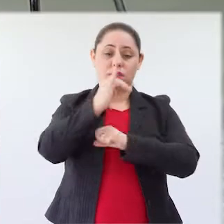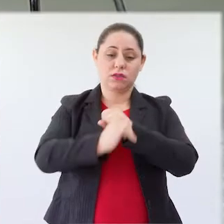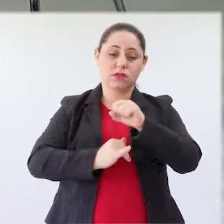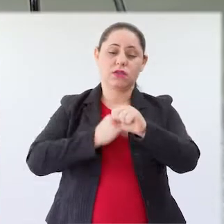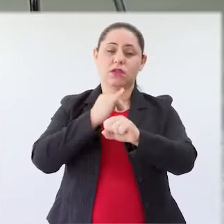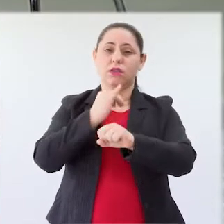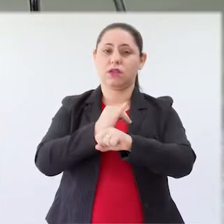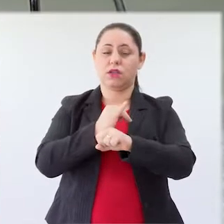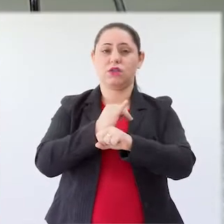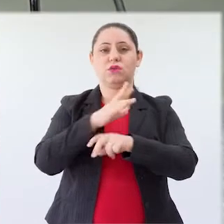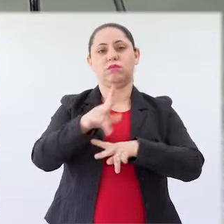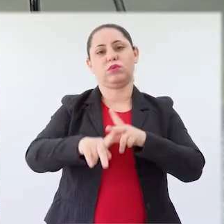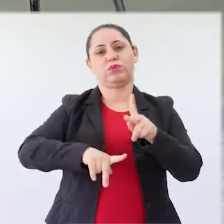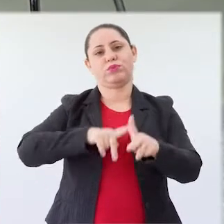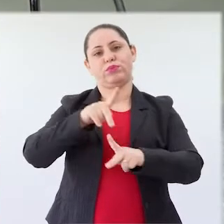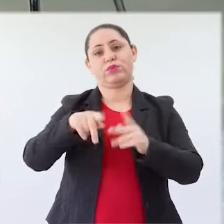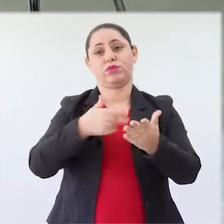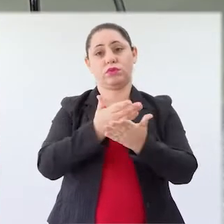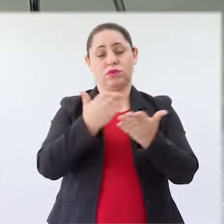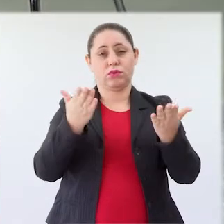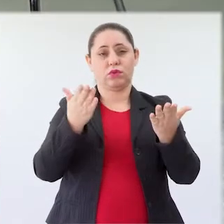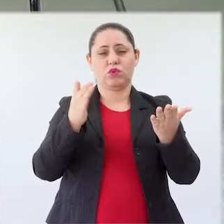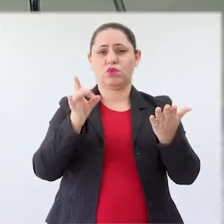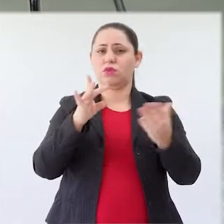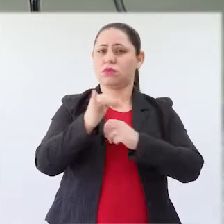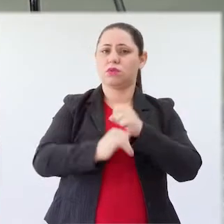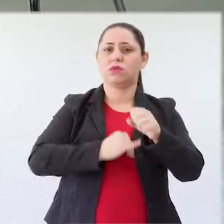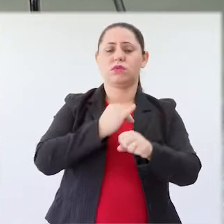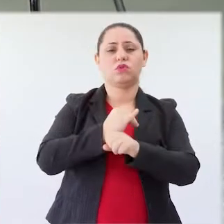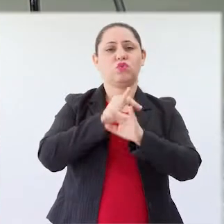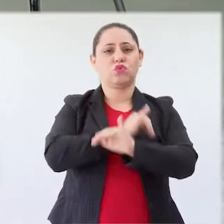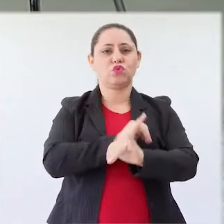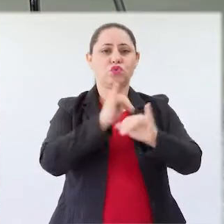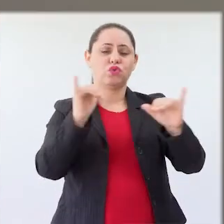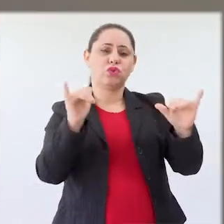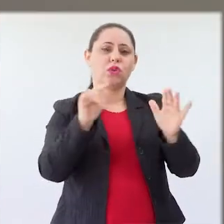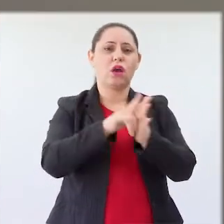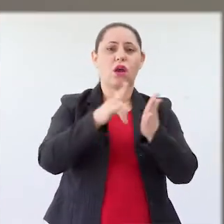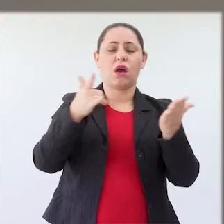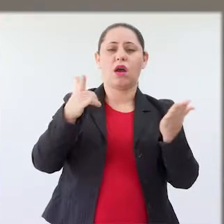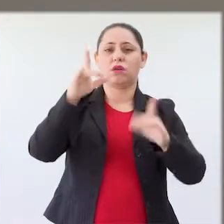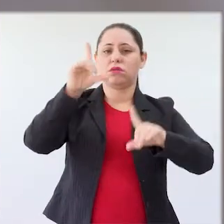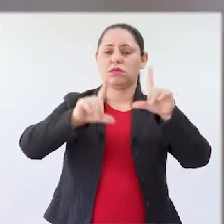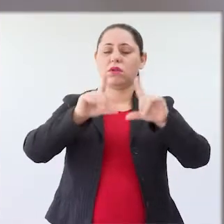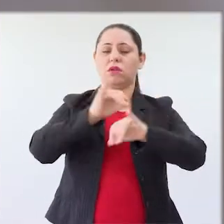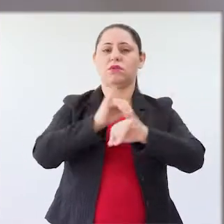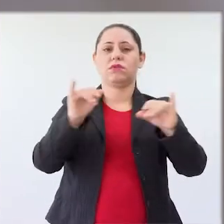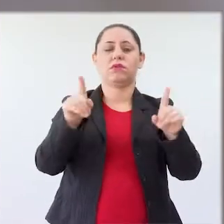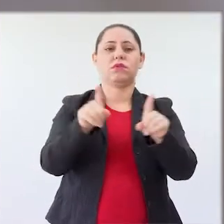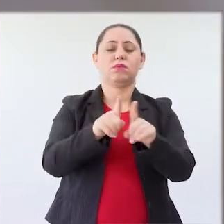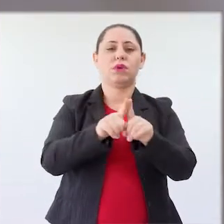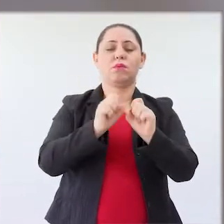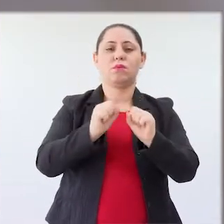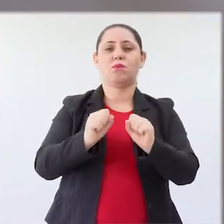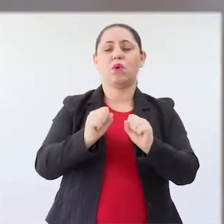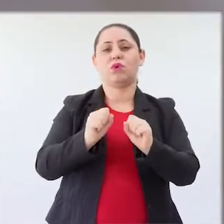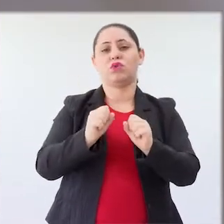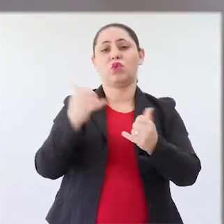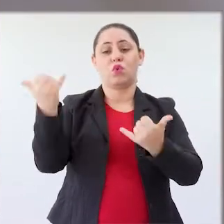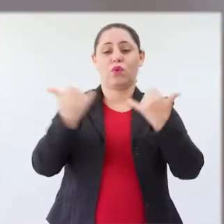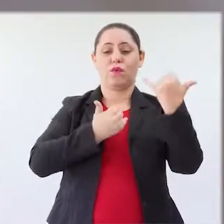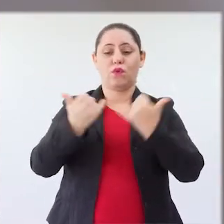para toda a população, não só a internet, como jornais, né? Tem que se informar, né? E você pode se informar muito bem com